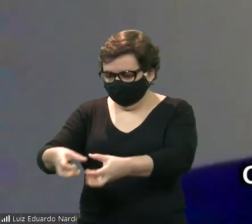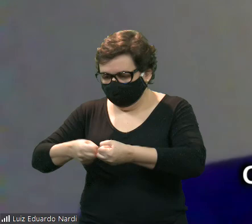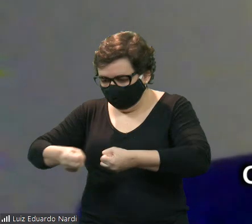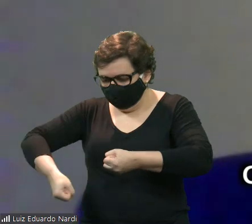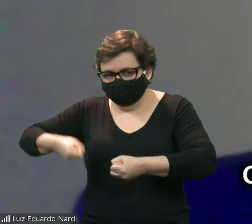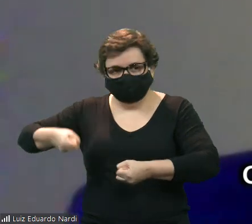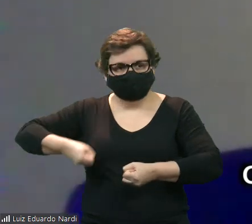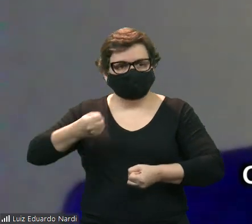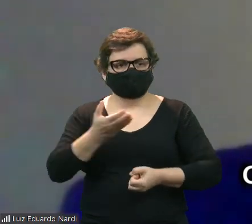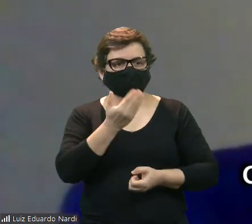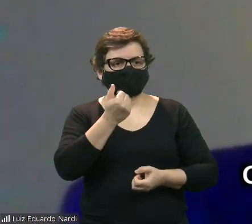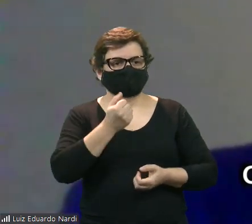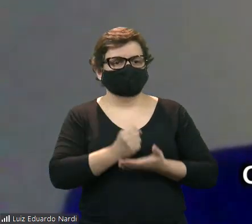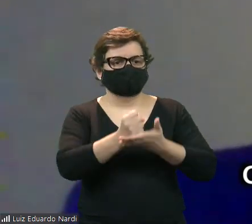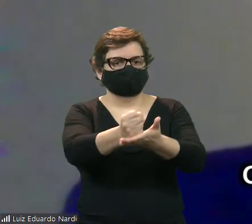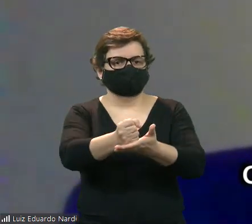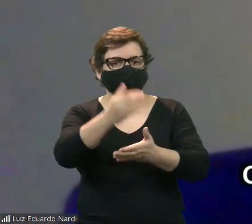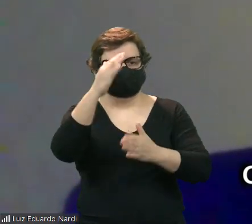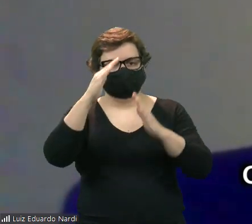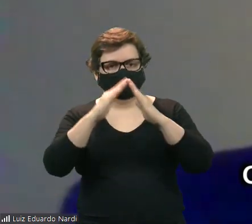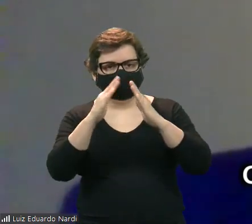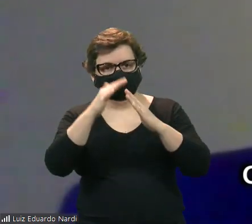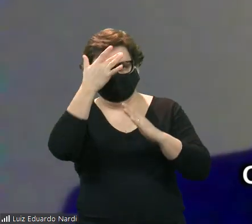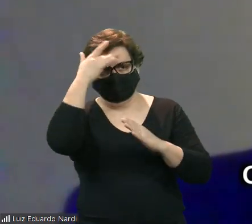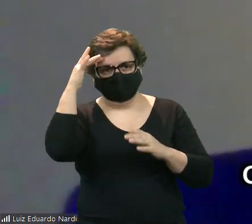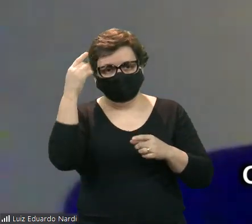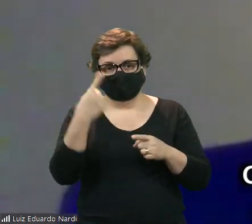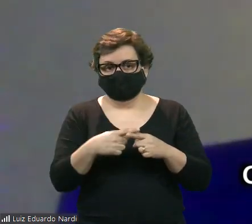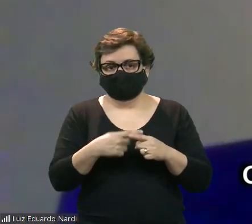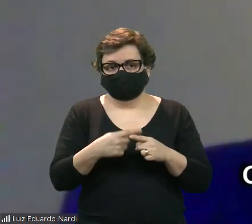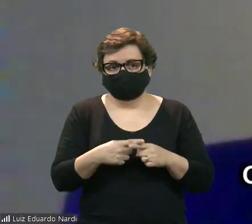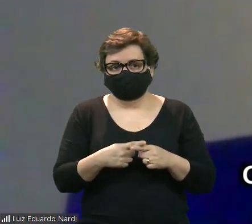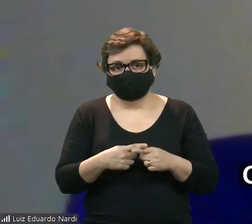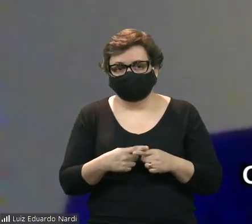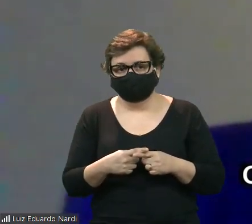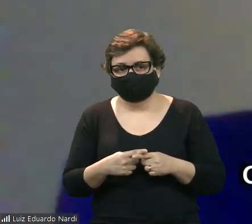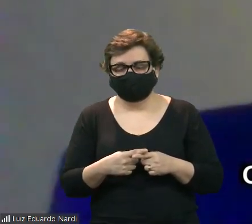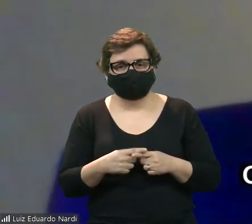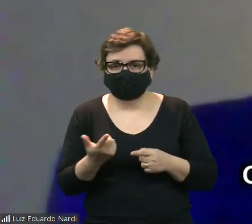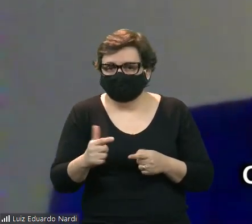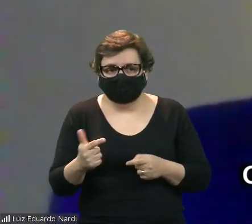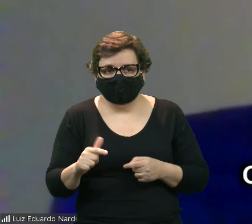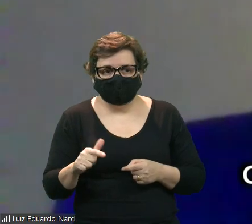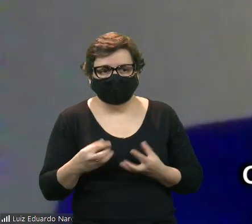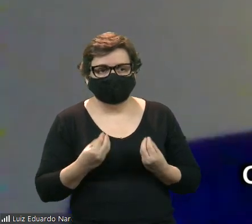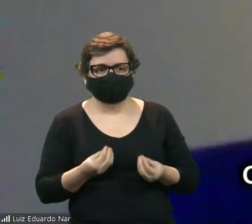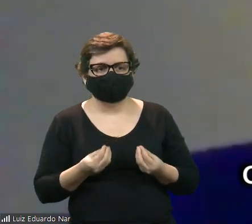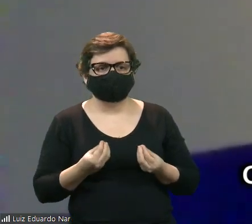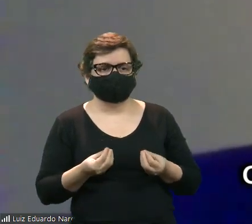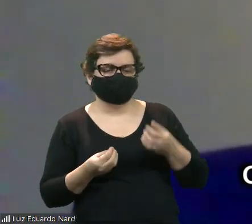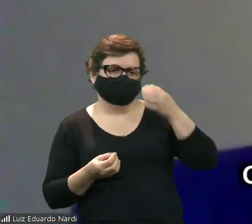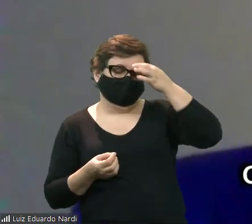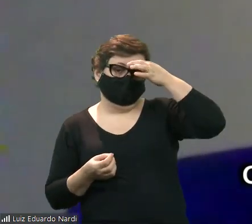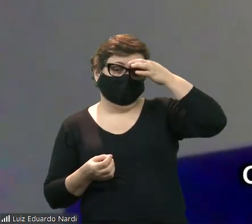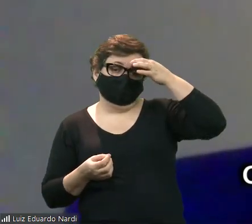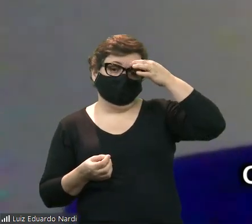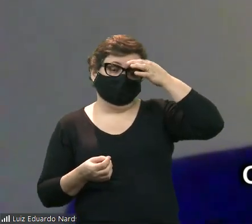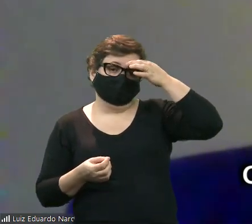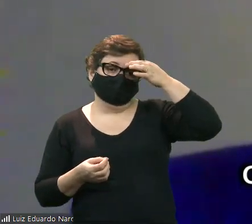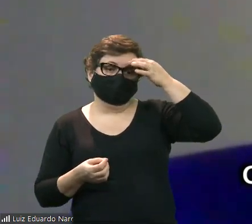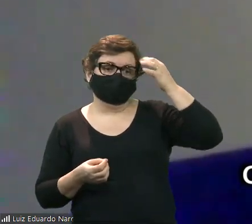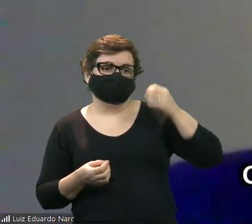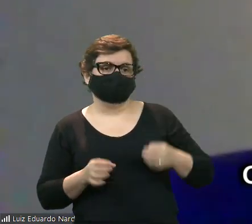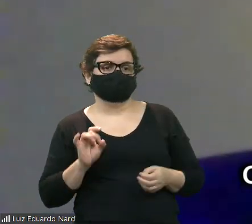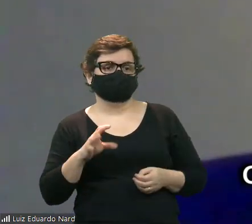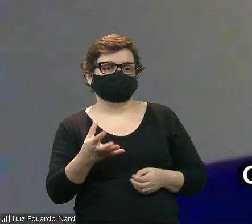na casa de alguém. Eu não vou fazer isso. Até porque não tenho, não faz parte aí da... Eu